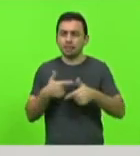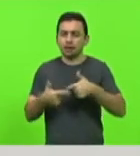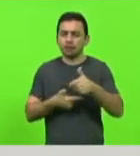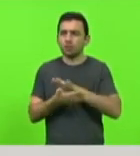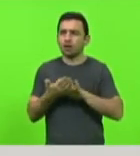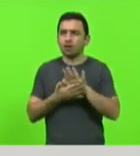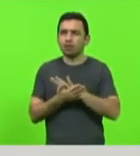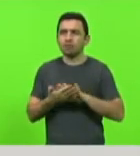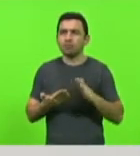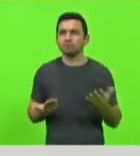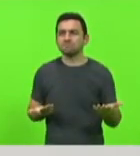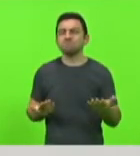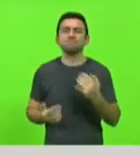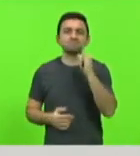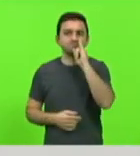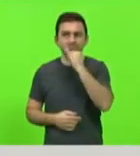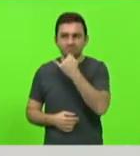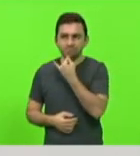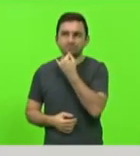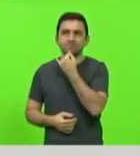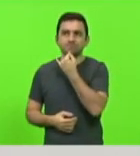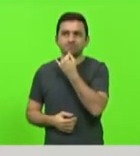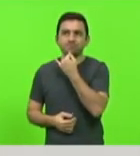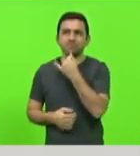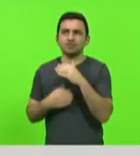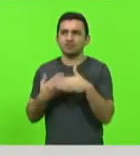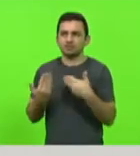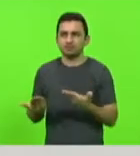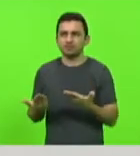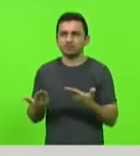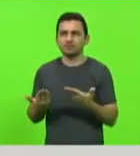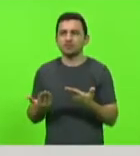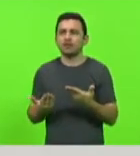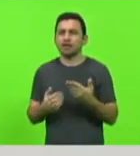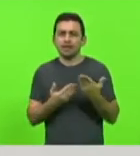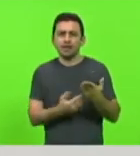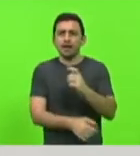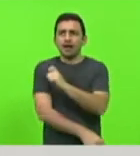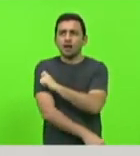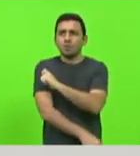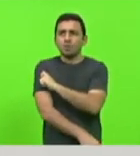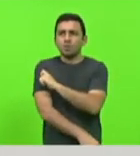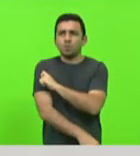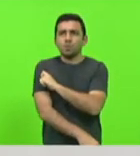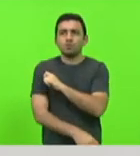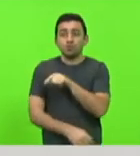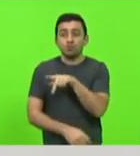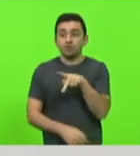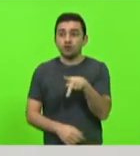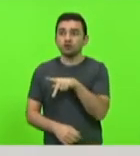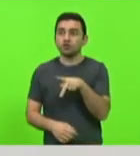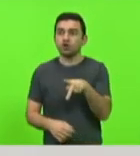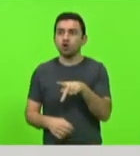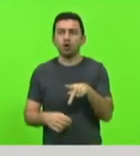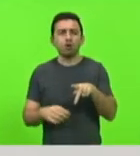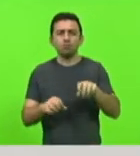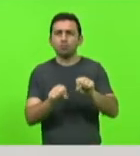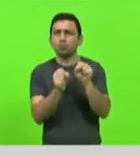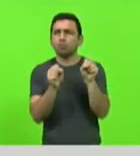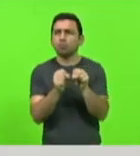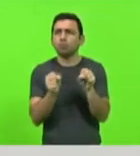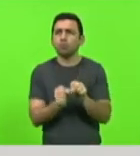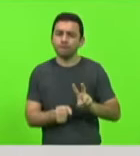lamentável. É lamentável que esse tipo de coisa segure um aluno que está, um professor que está desconstruindo os